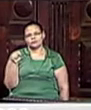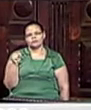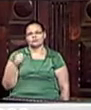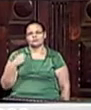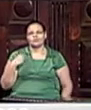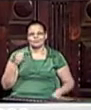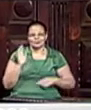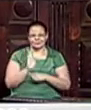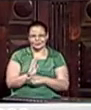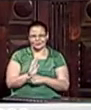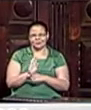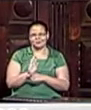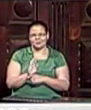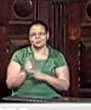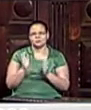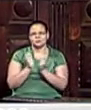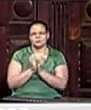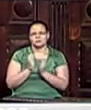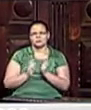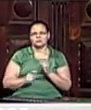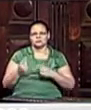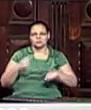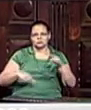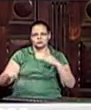com o apoio da classe dominante,